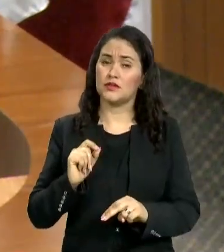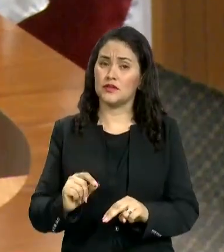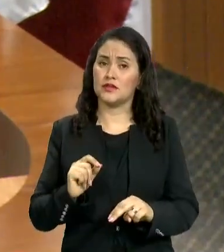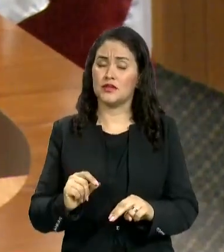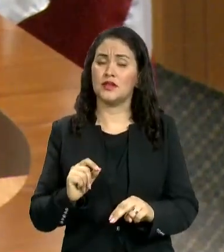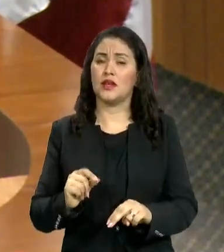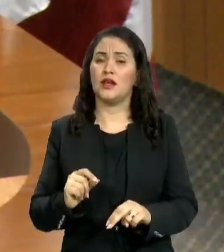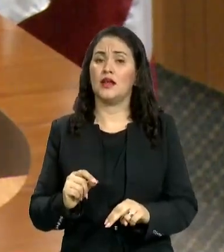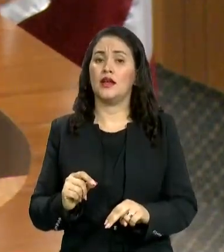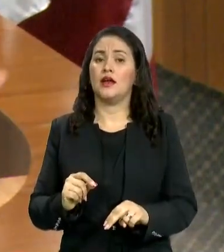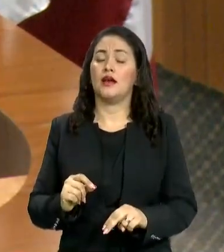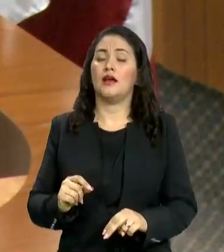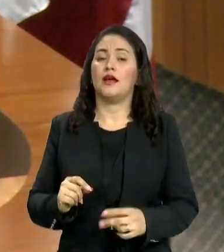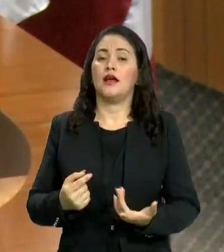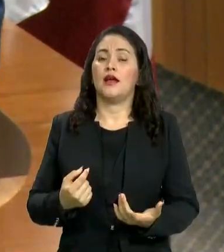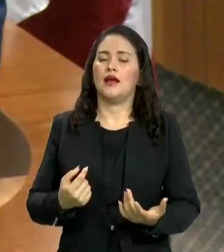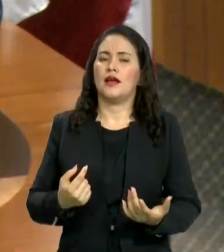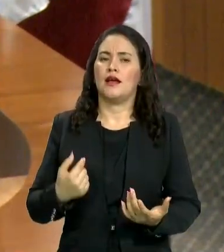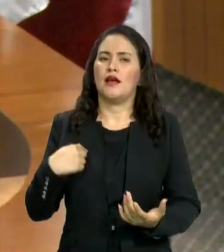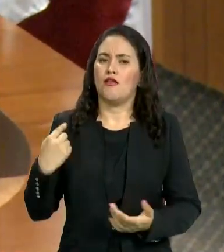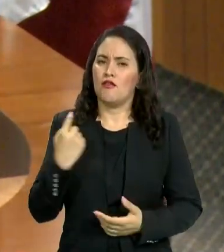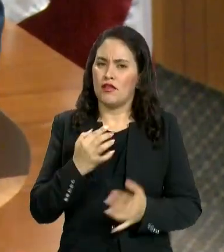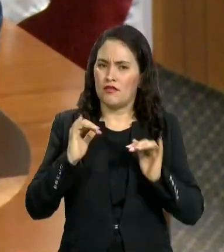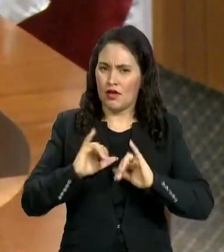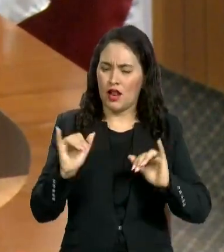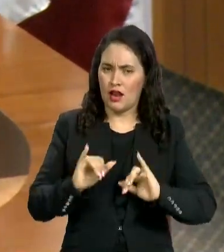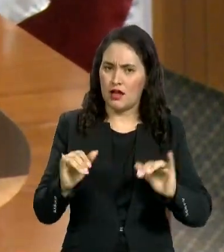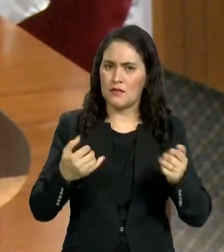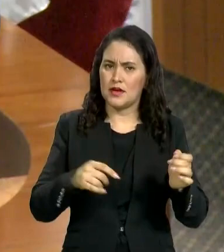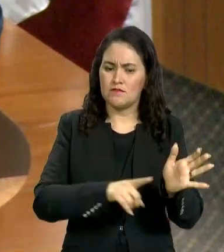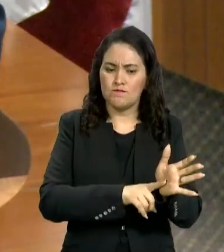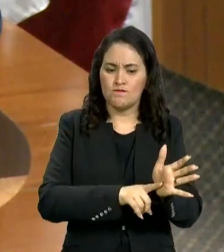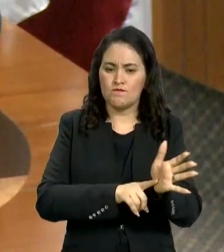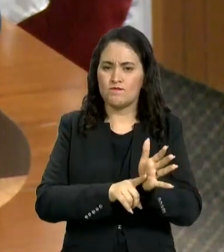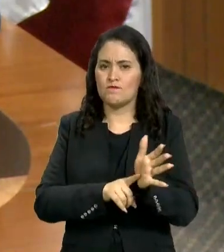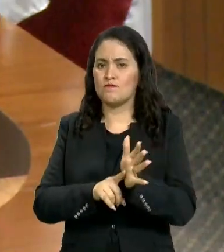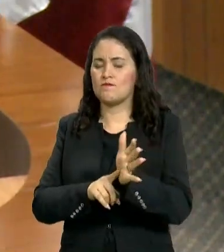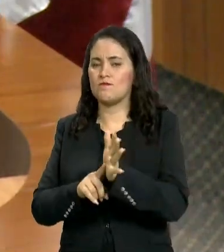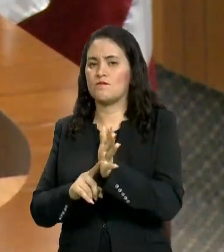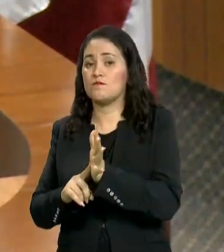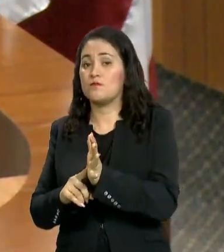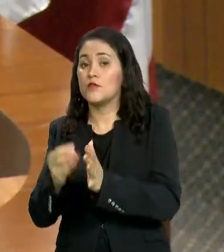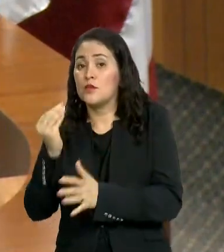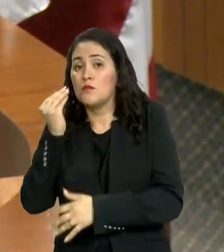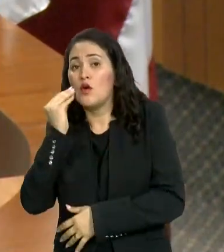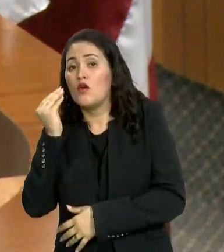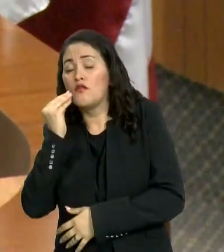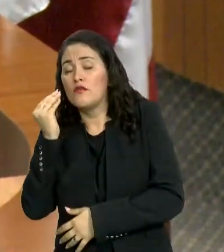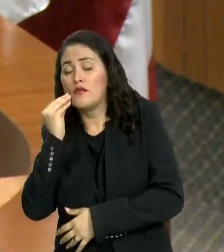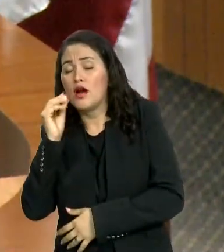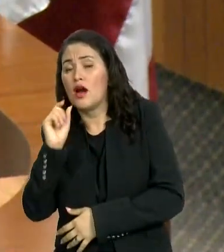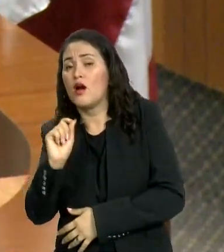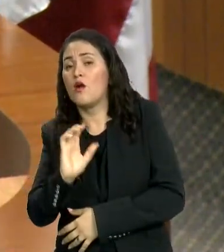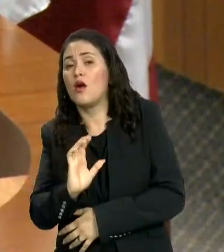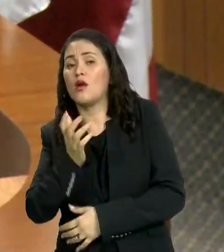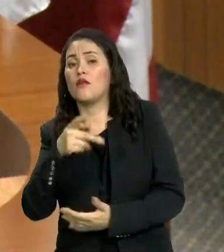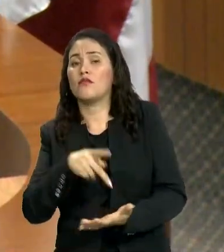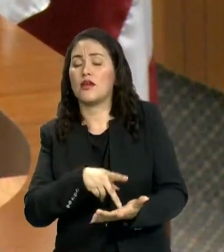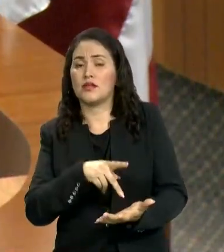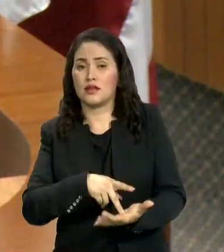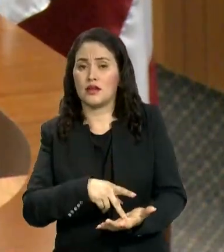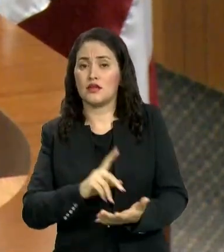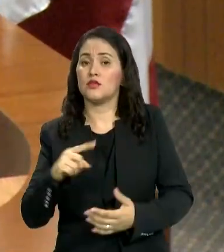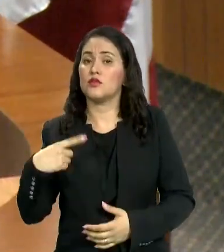atribua um crime a uma linha que não que não não condiz com a realidade nós precisamos ter a responsabilidade